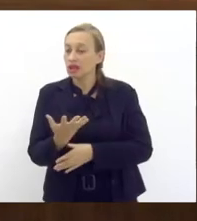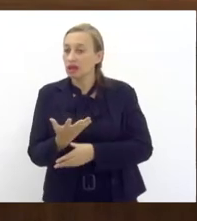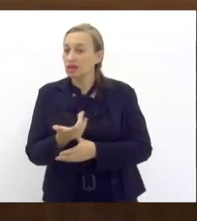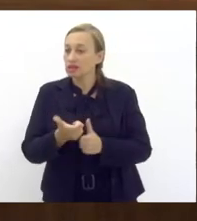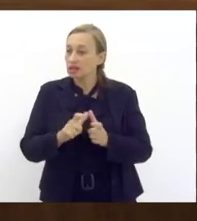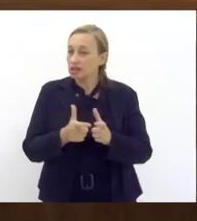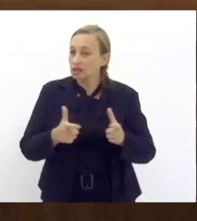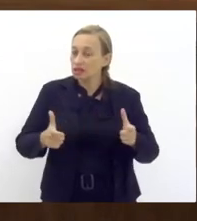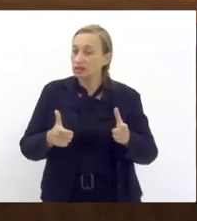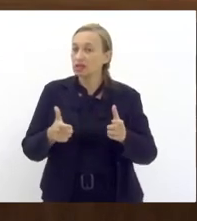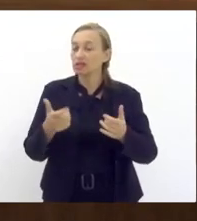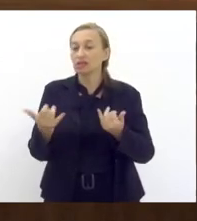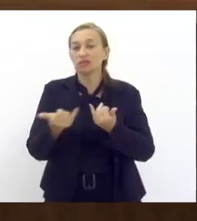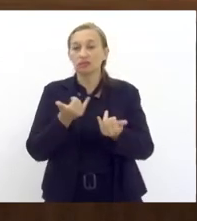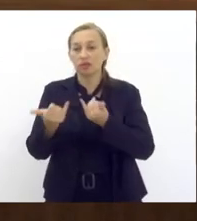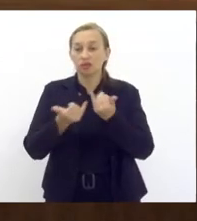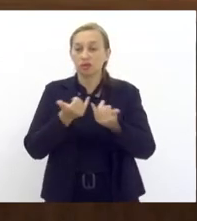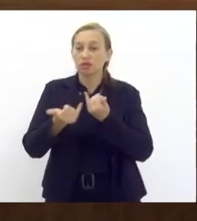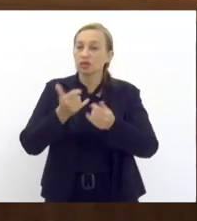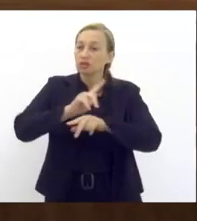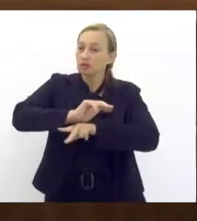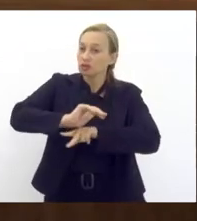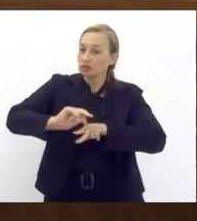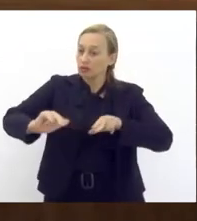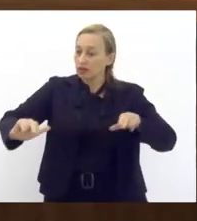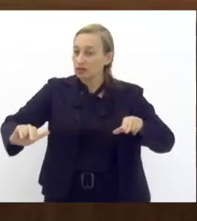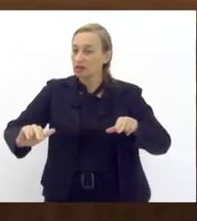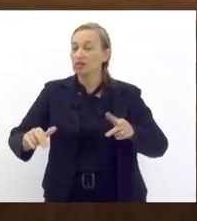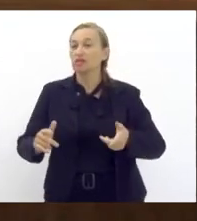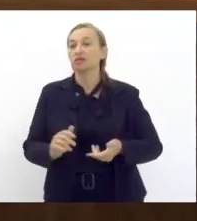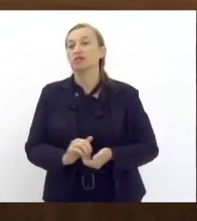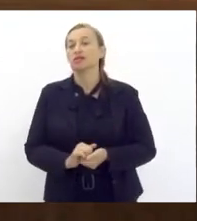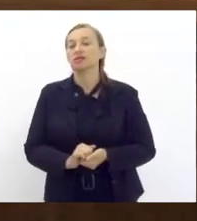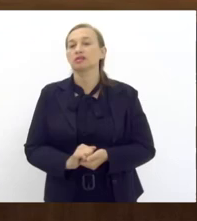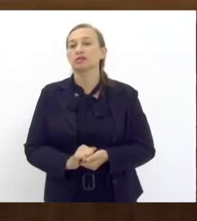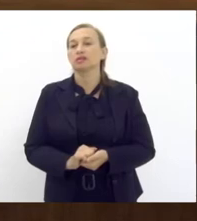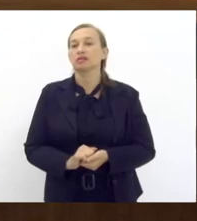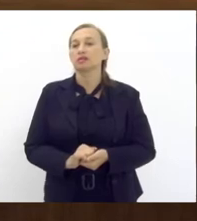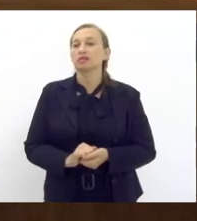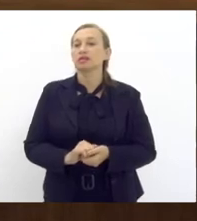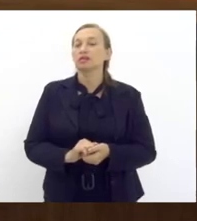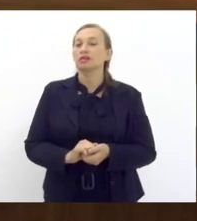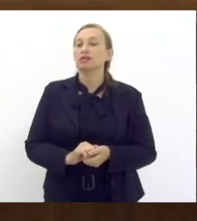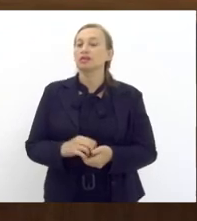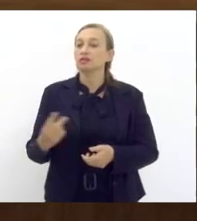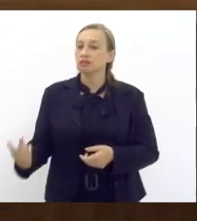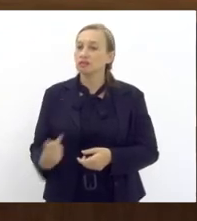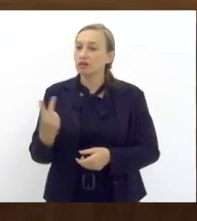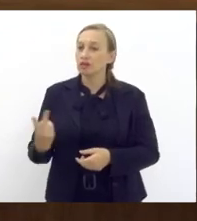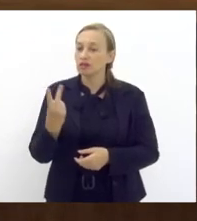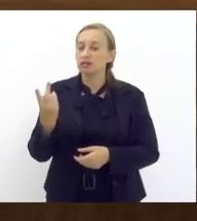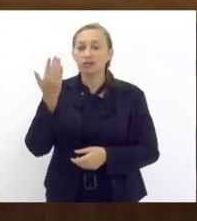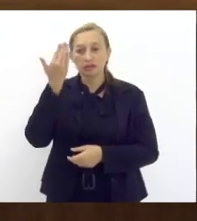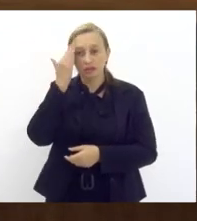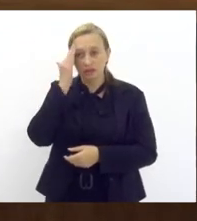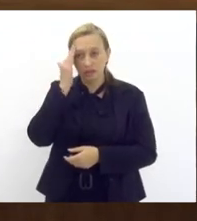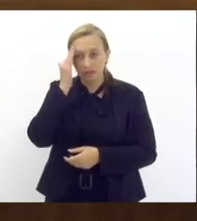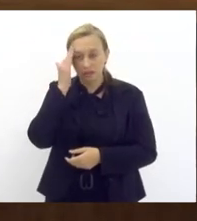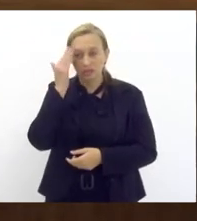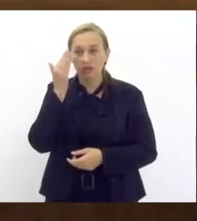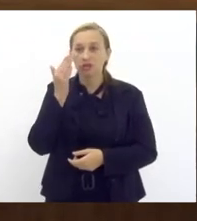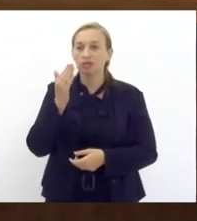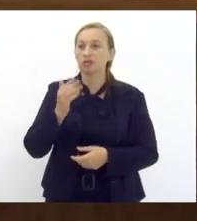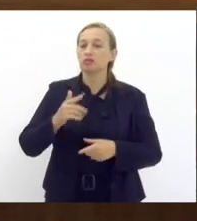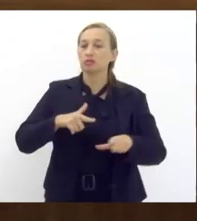das informações das diversas denominações, o que engrandece a compreensão e